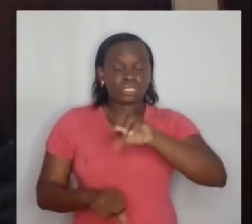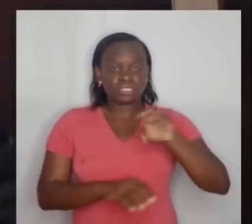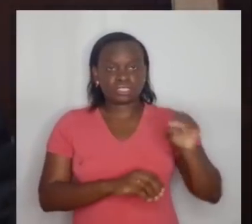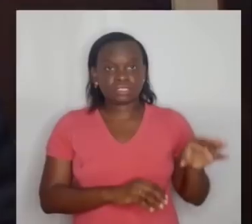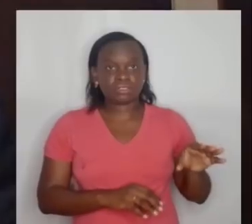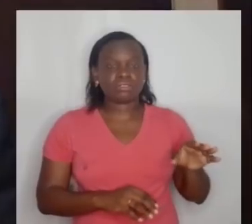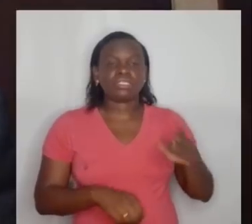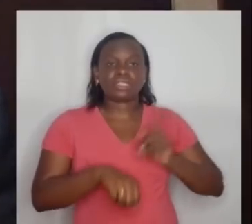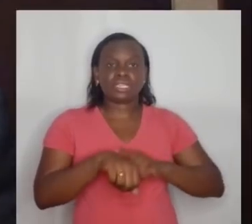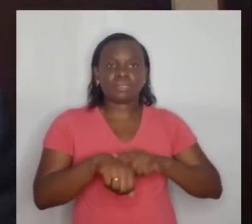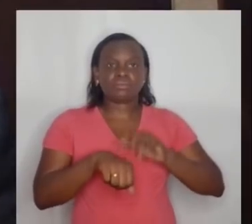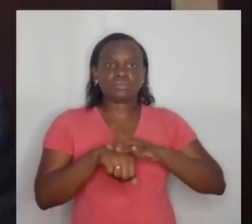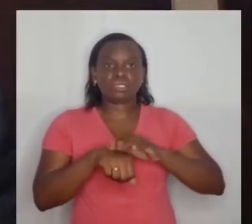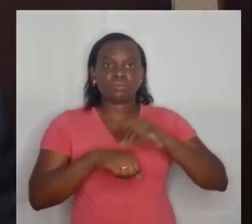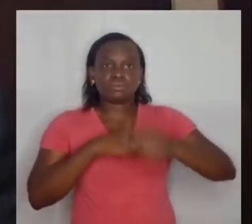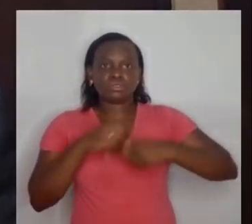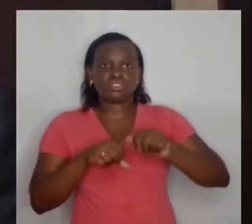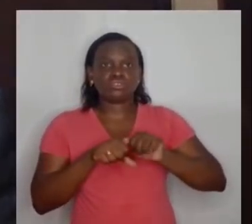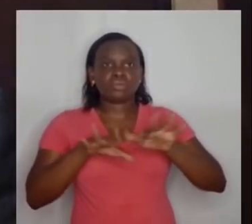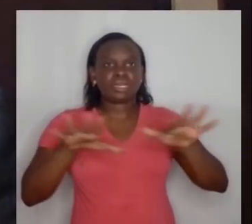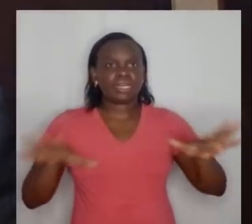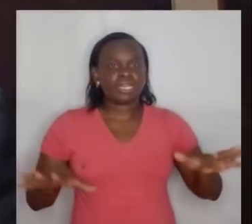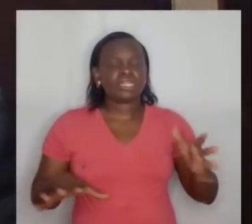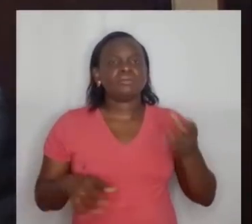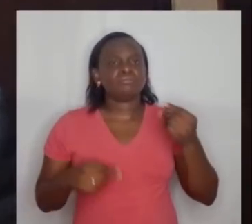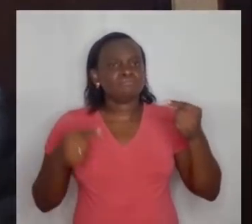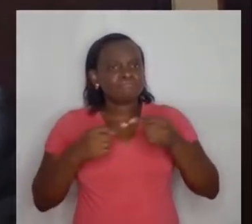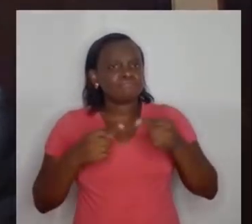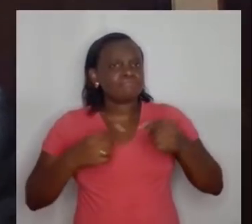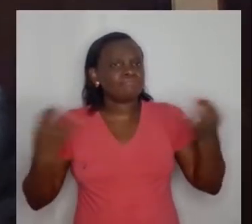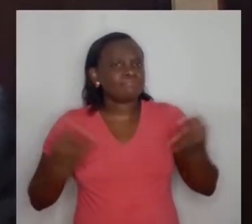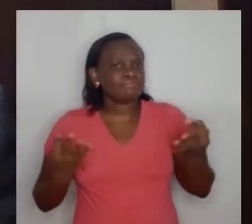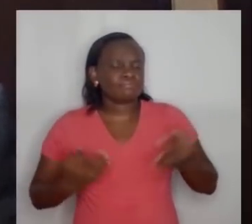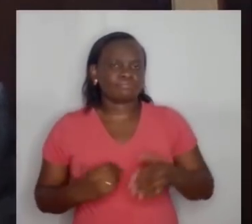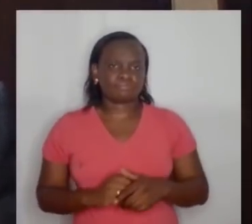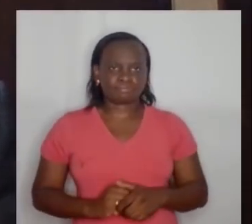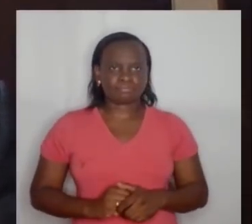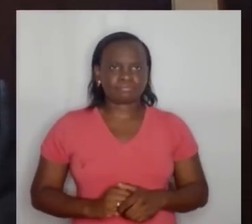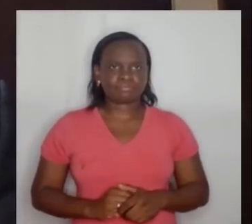educação em tempos de pandemia, é extremamente apropriado.